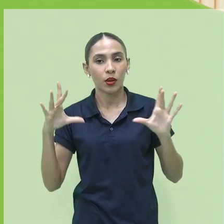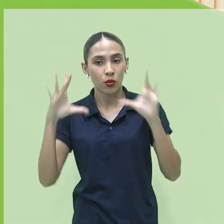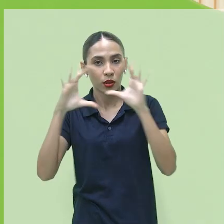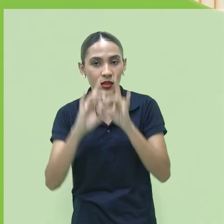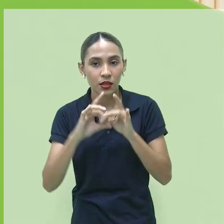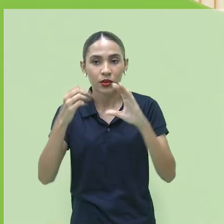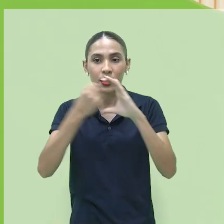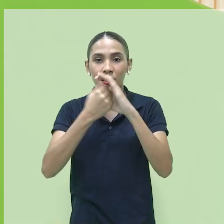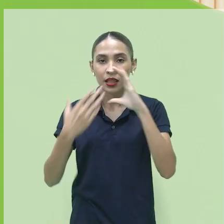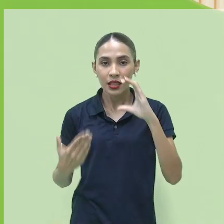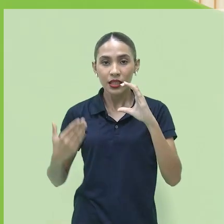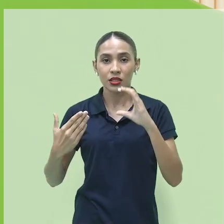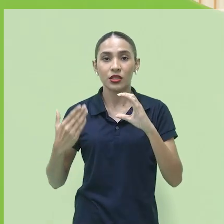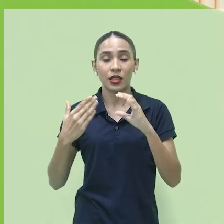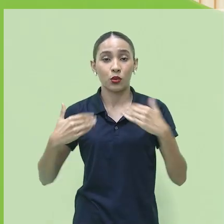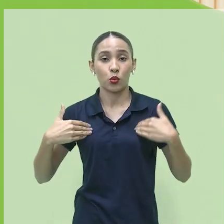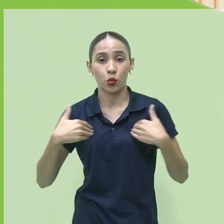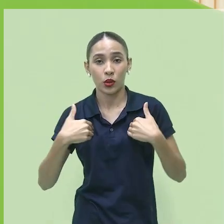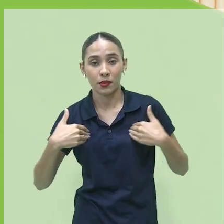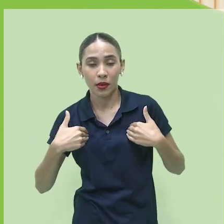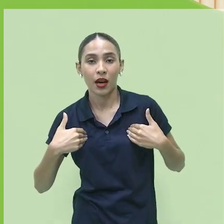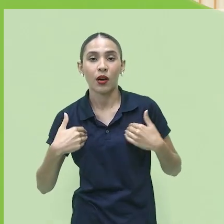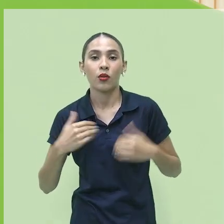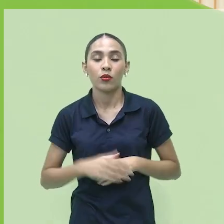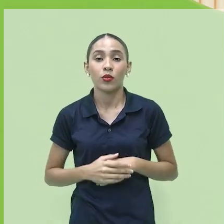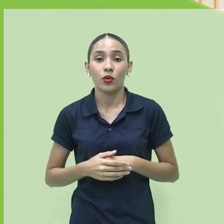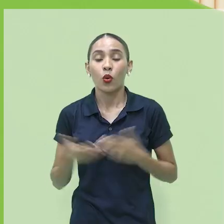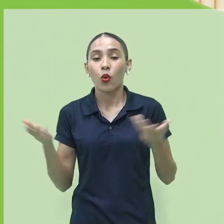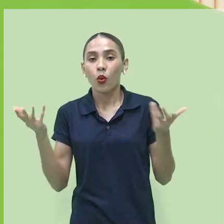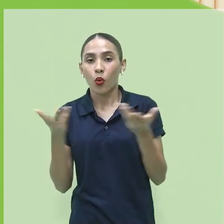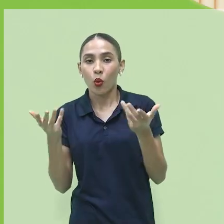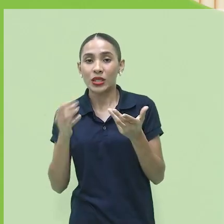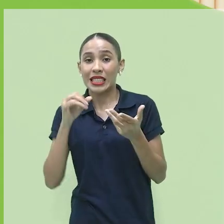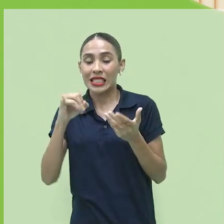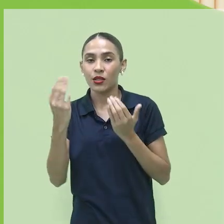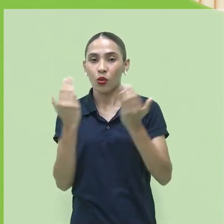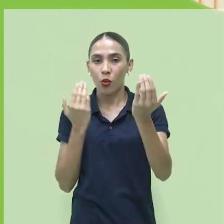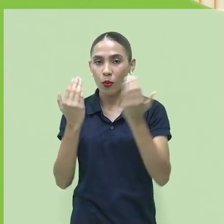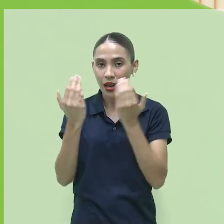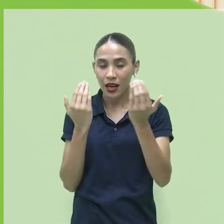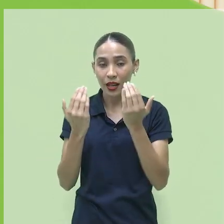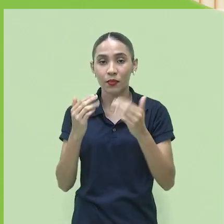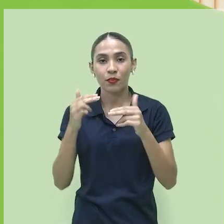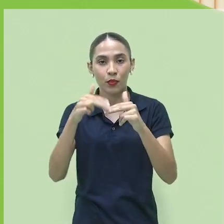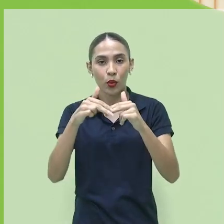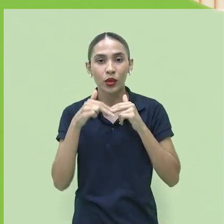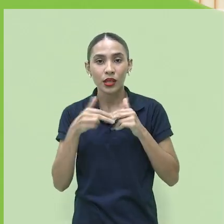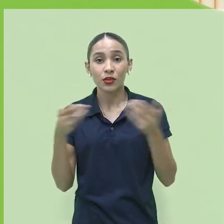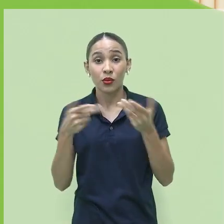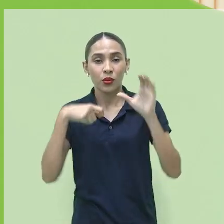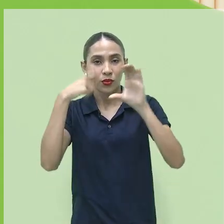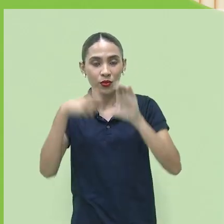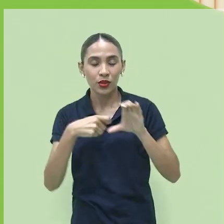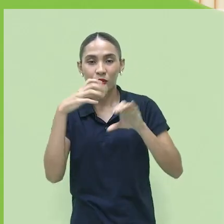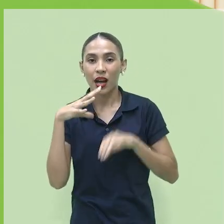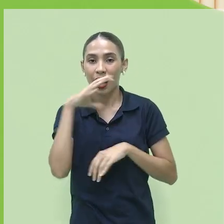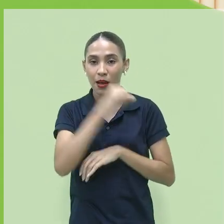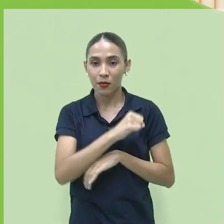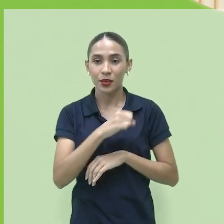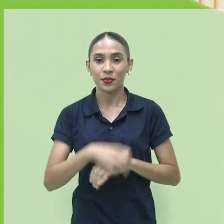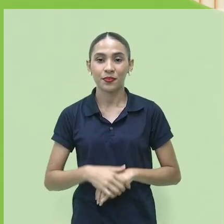uma conexão dessa característica desse indivíduo com os que a gente conhece hoje em dia. Para isso, vamos ver aí um